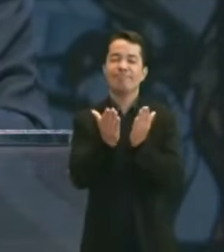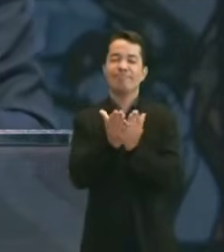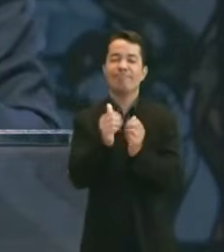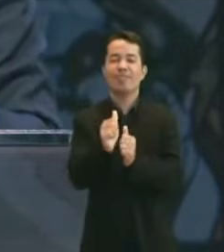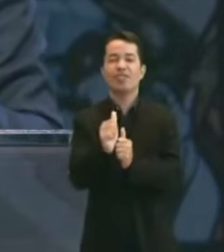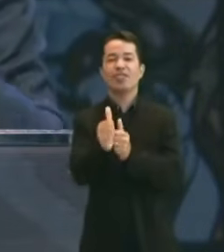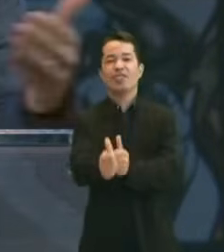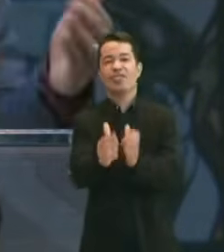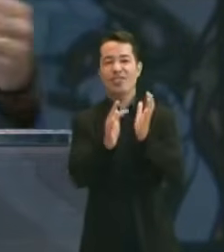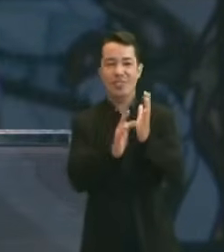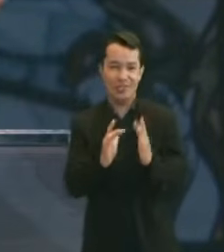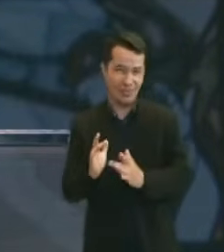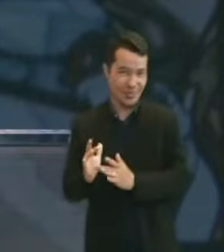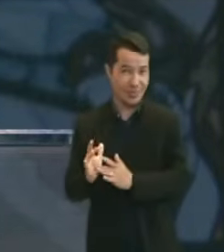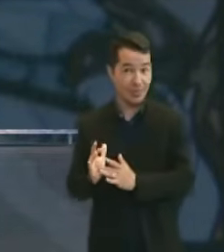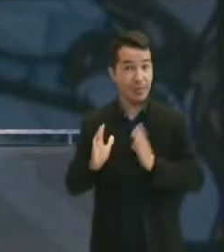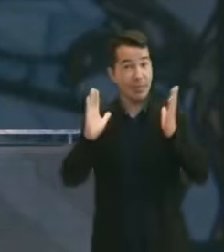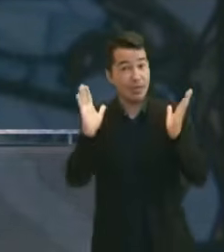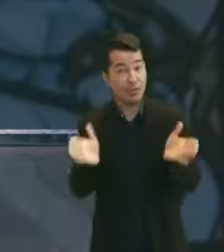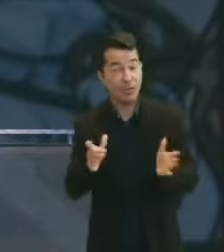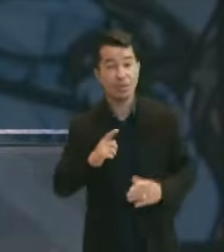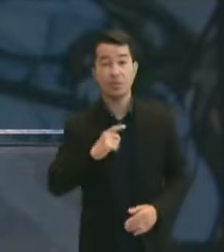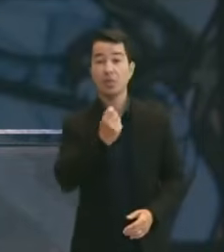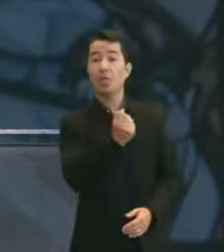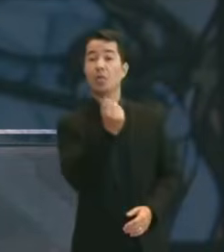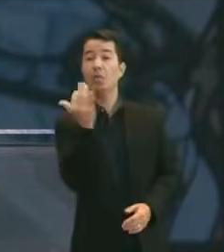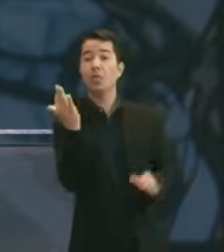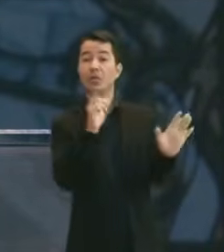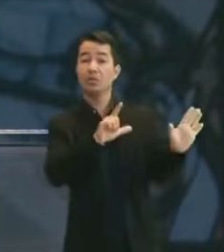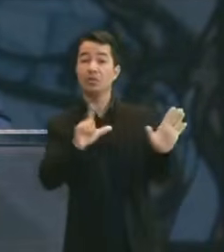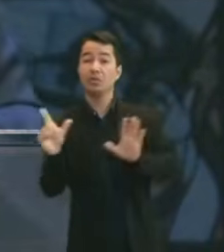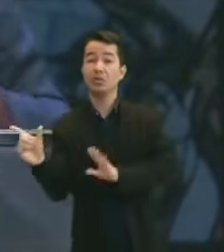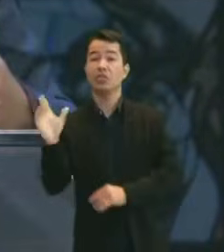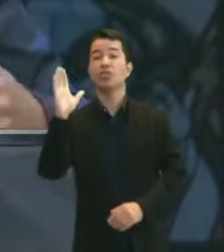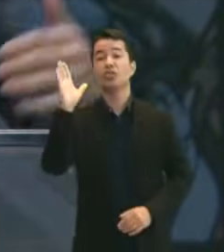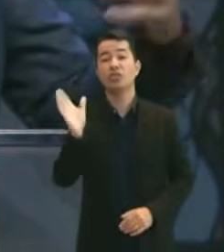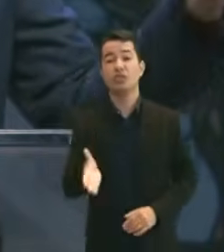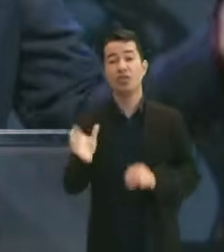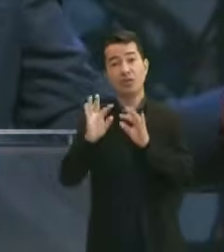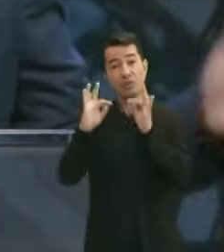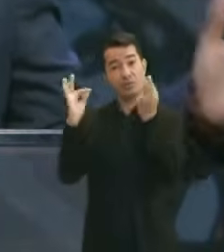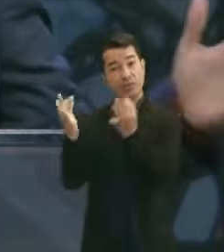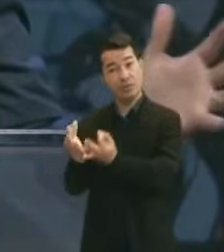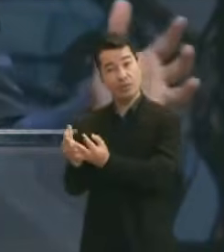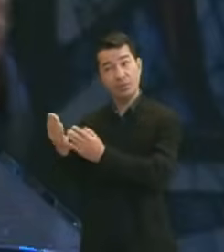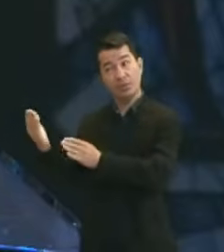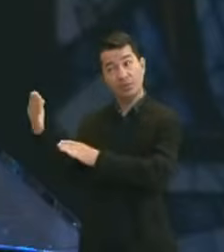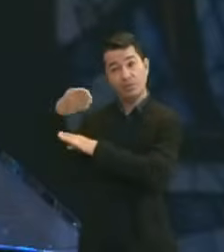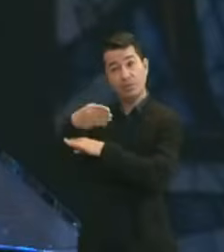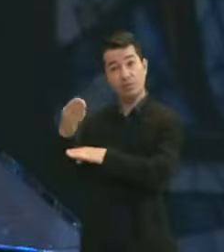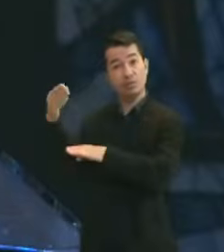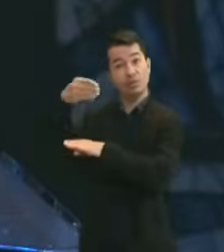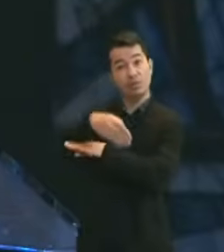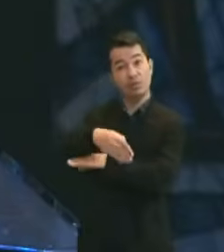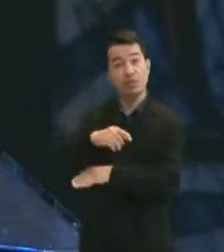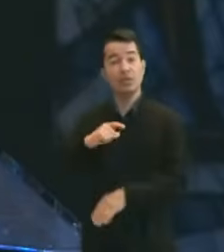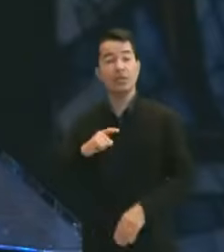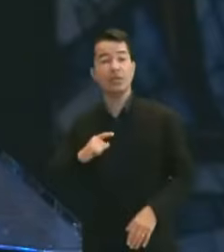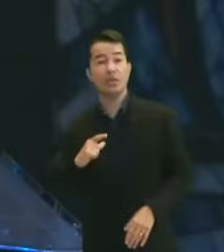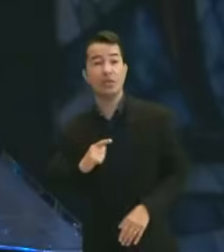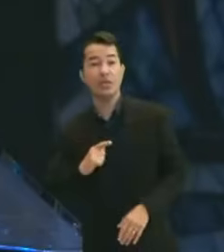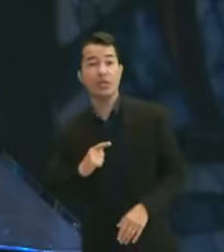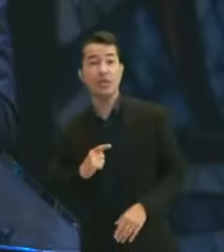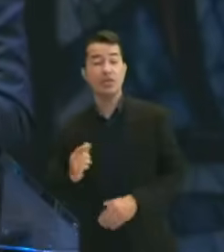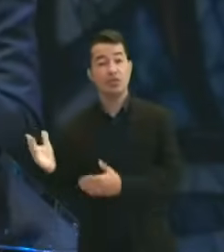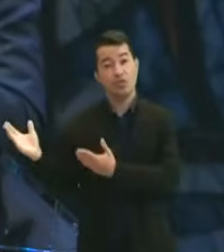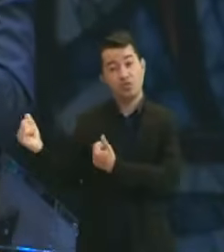que já estavam algumas semanas que aquela família estava indo conosco na igreja, e chegou o adolescente, filho dessa família, da China. Era a primeira